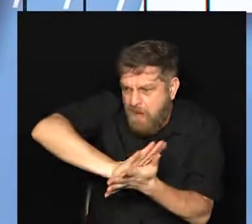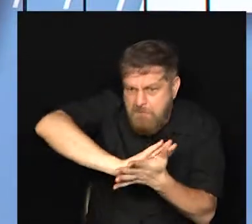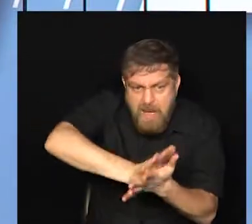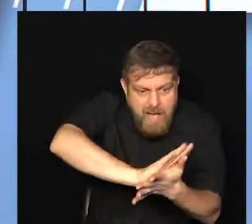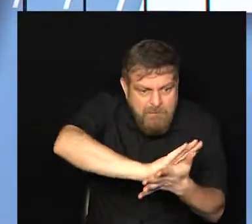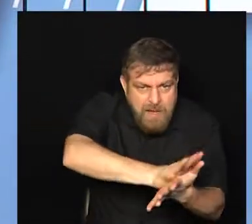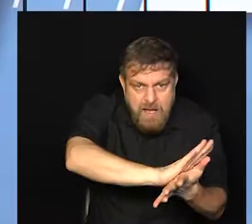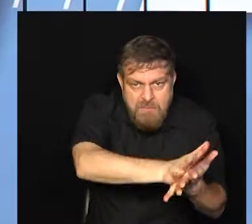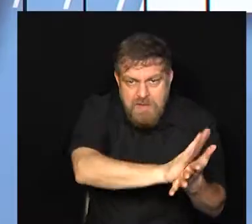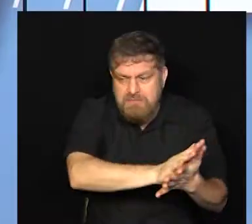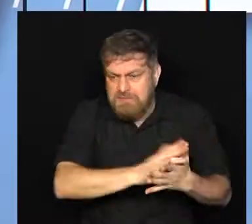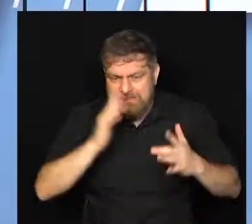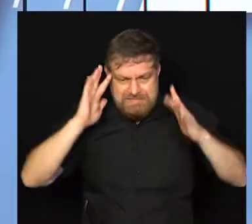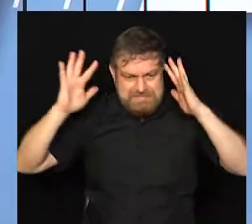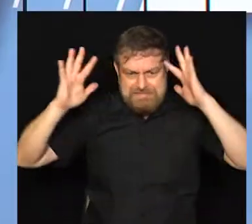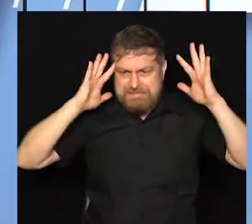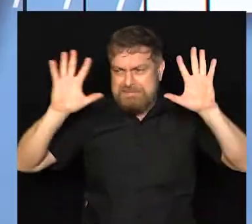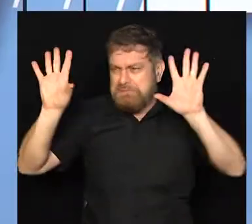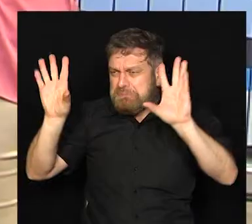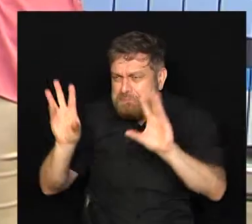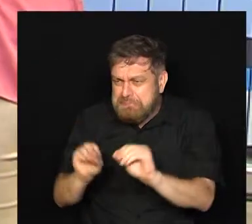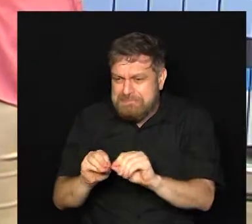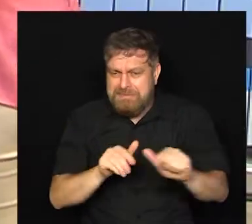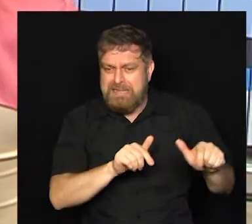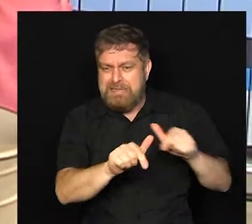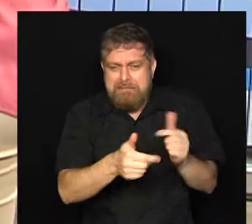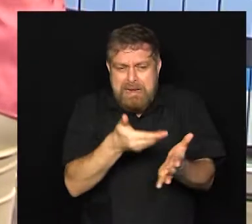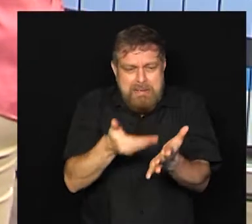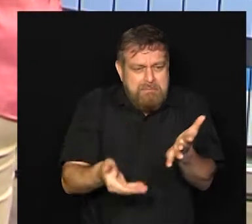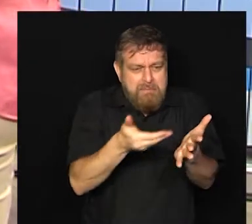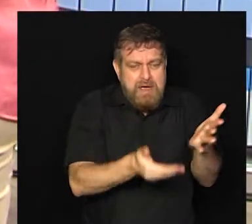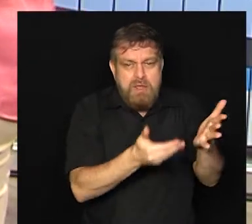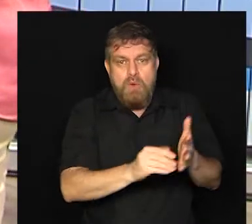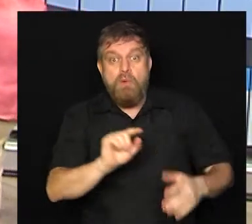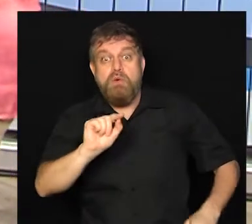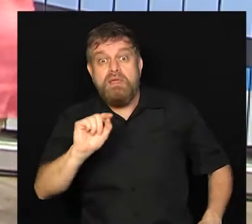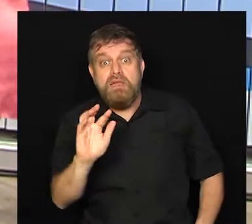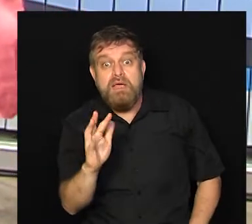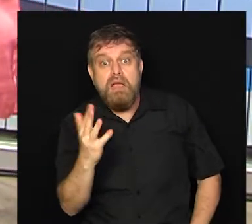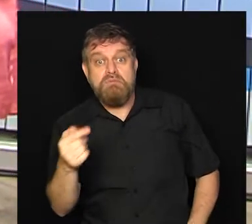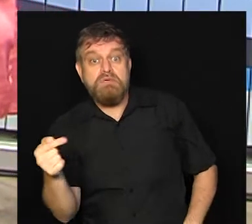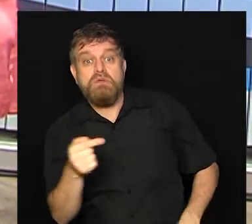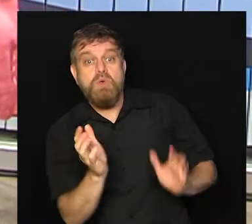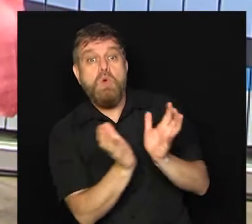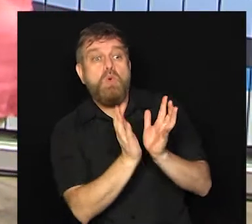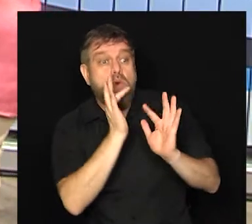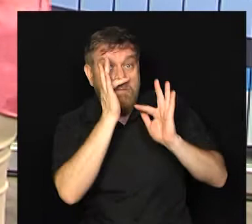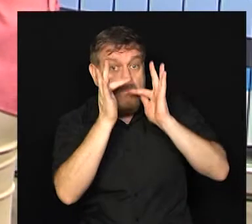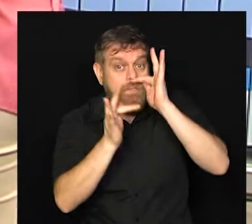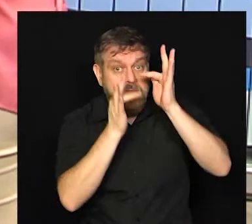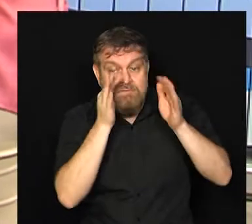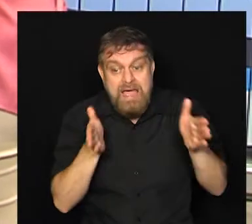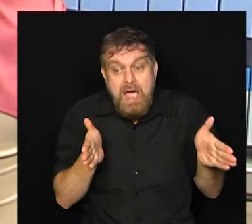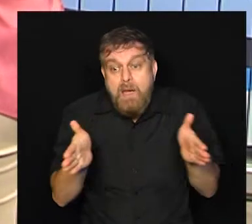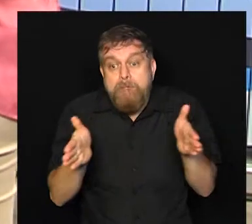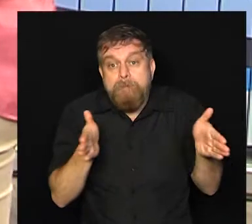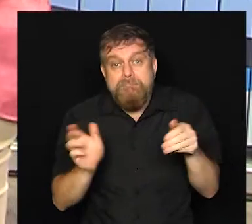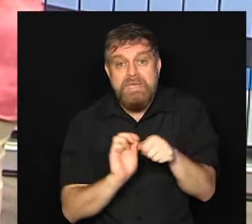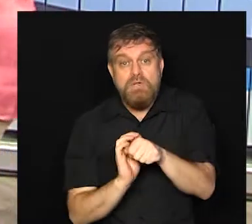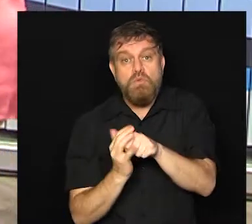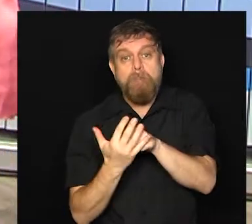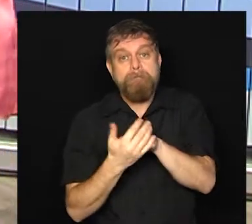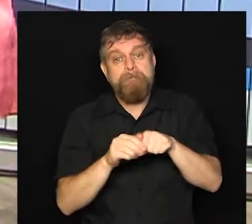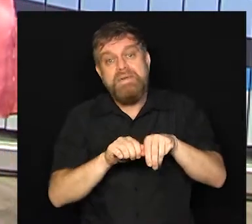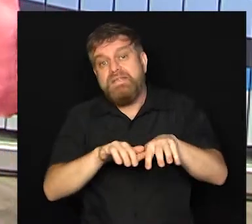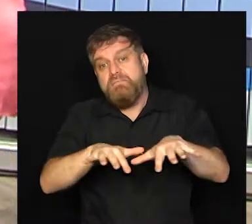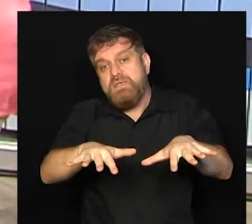de todo mundo, de sonhos, de planejamentos, de trabalhos. O que está acontecendo aí no Grupo Primavera durante essa pandemia